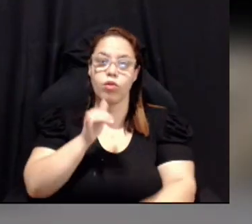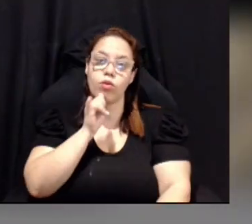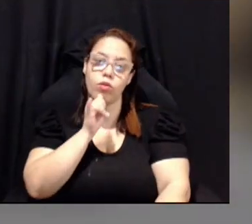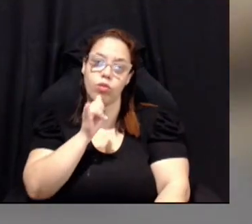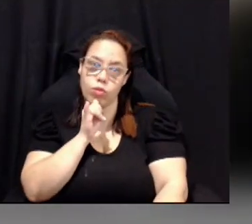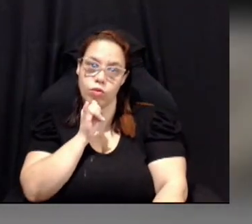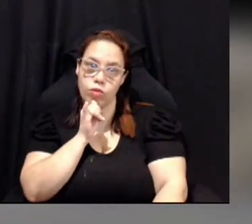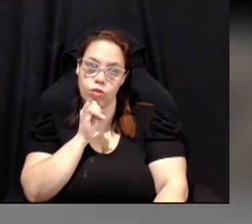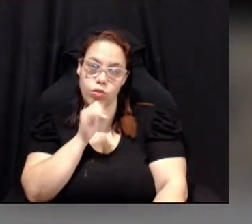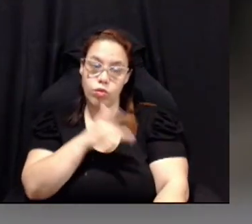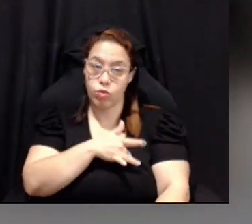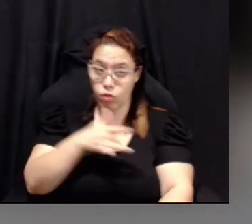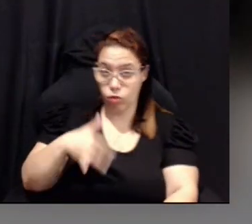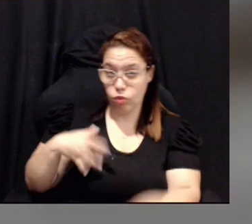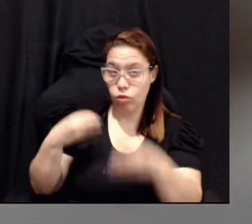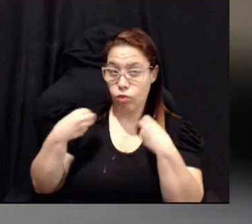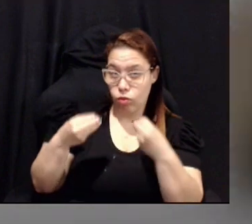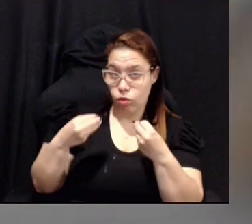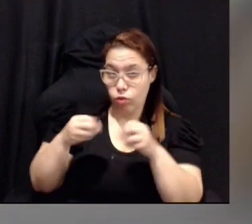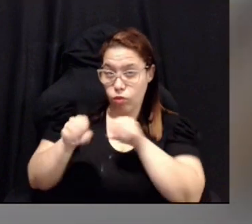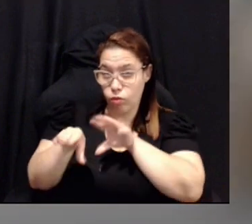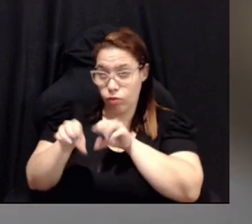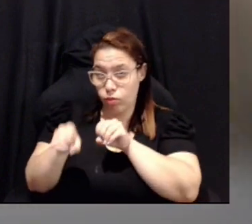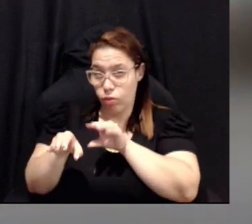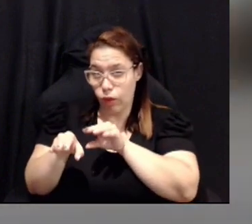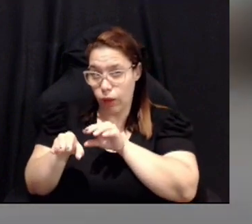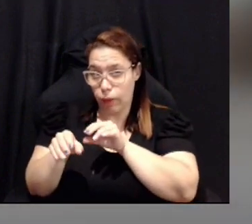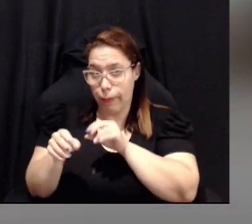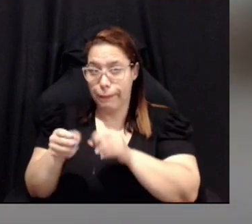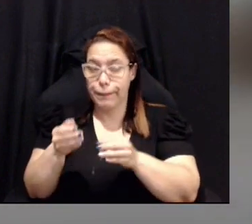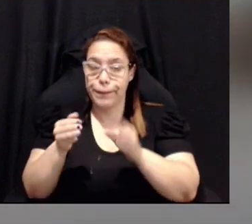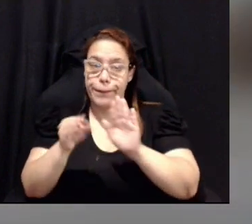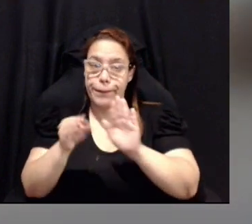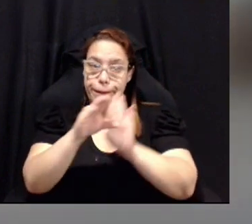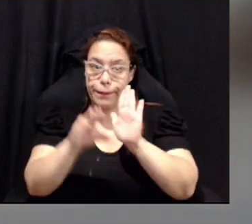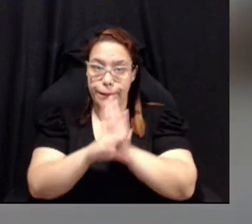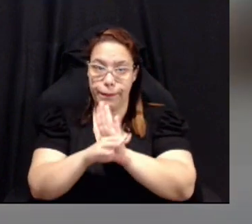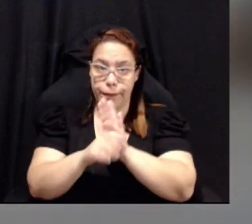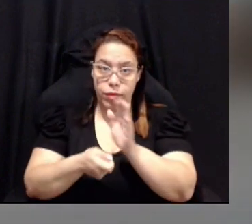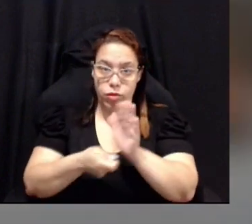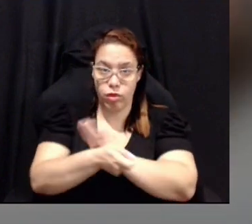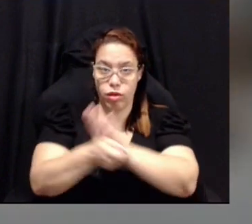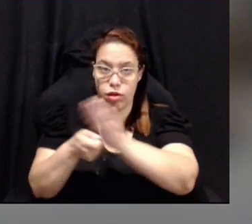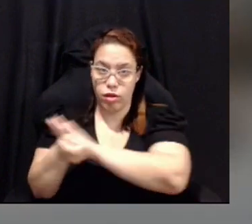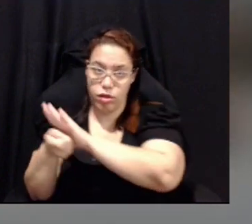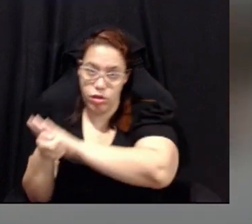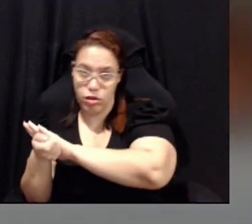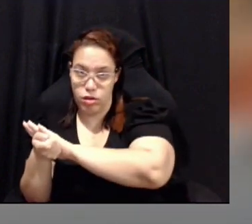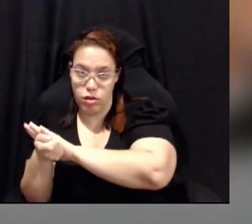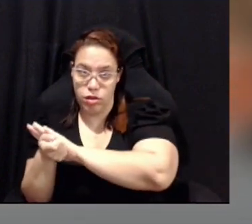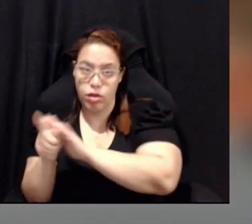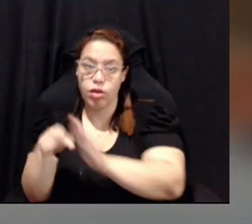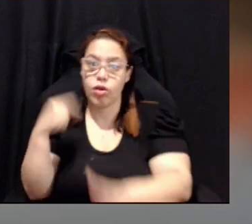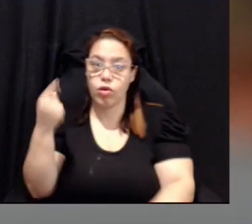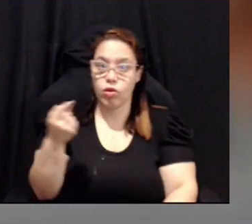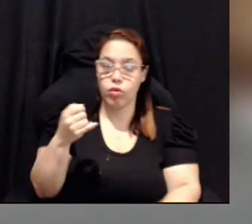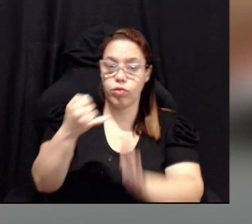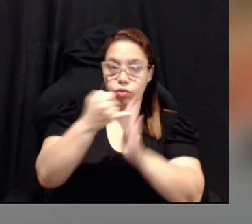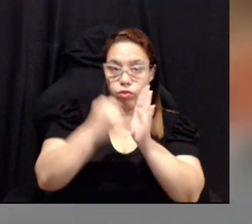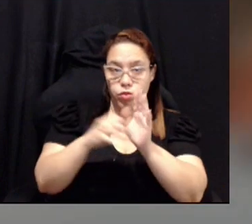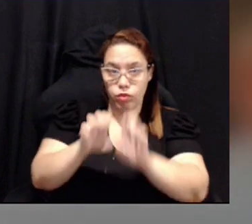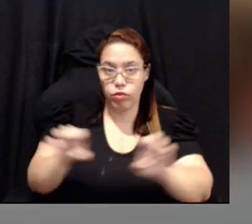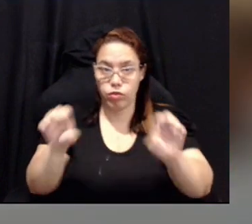áreas como saúde, educação e programas de transferência de renda. além de infraestrutura, geração